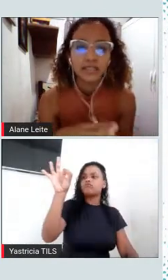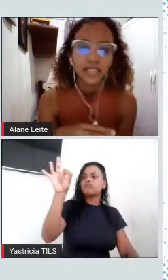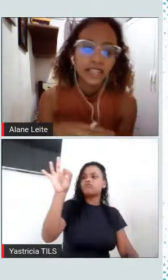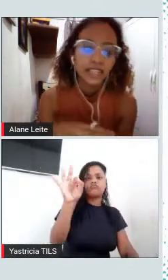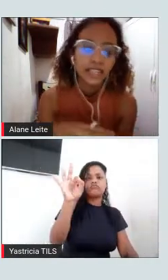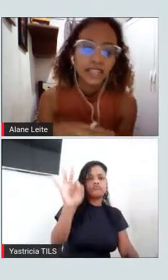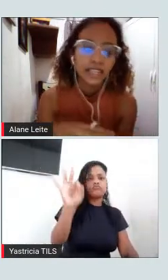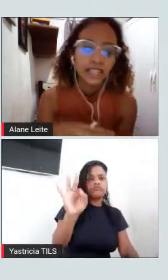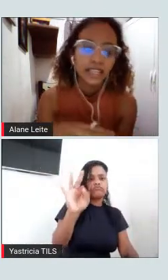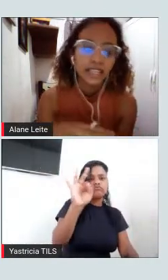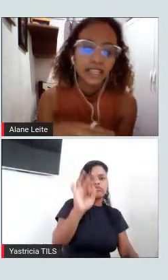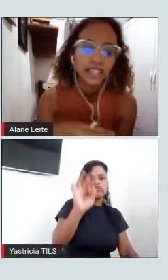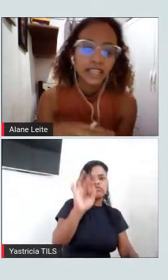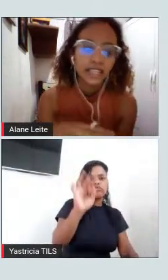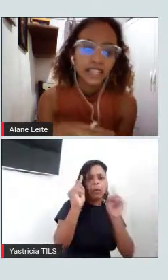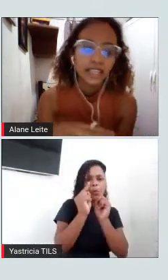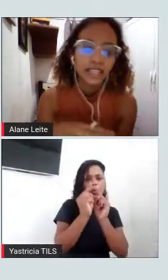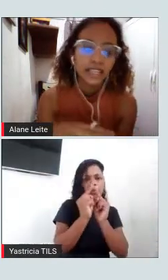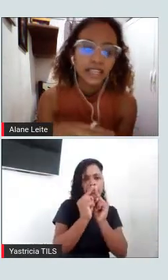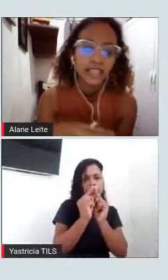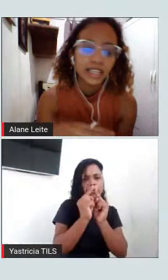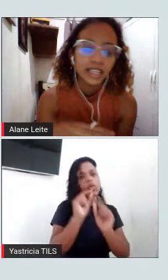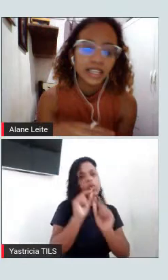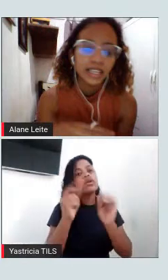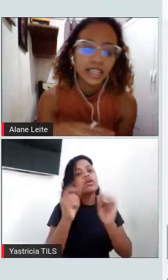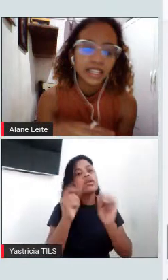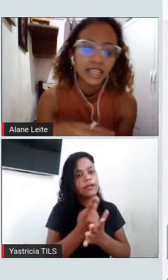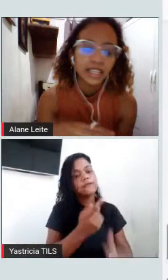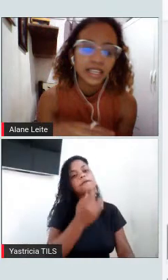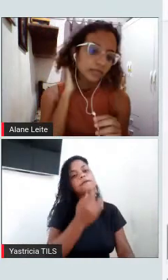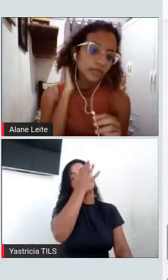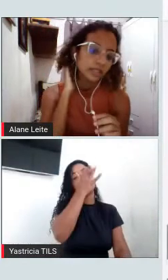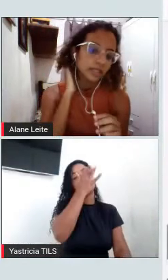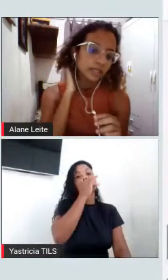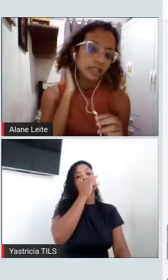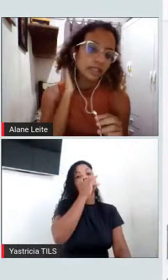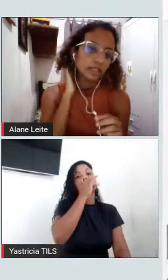acontece? O que é que acontece